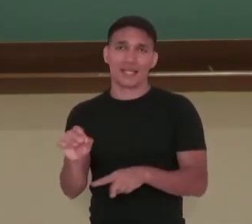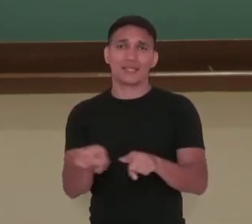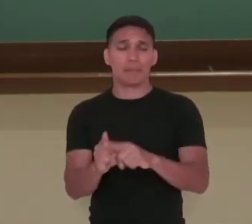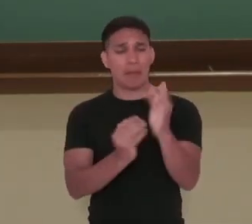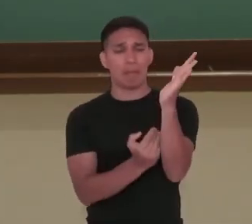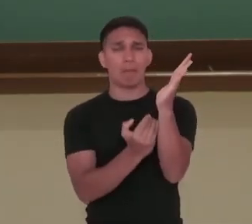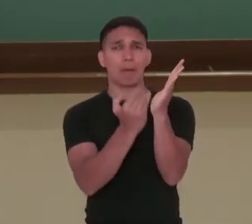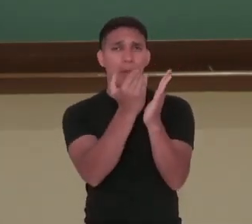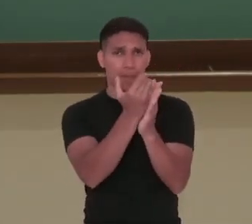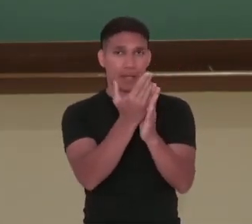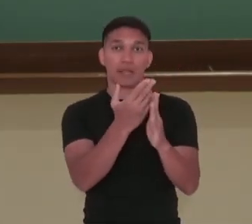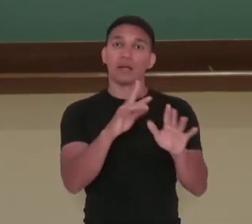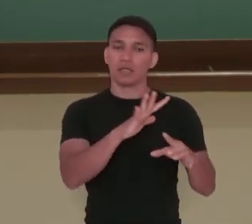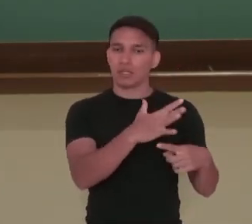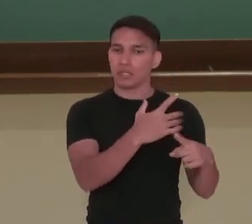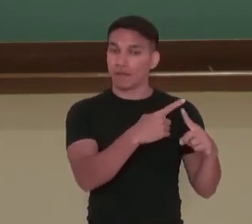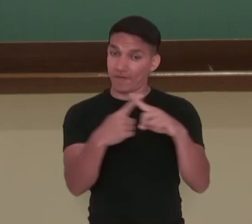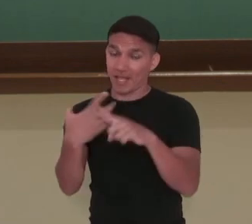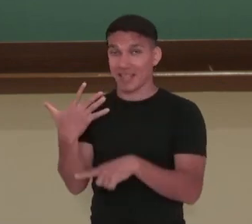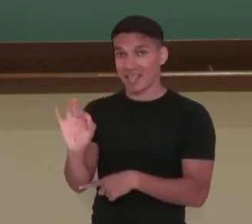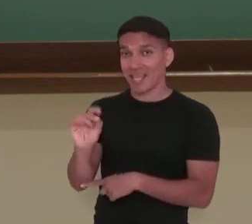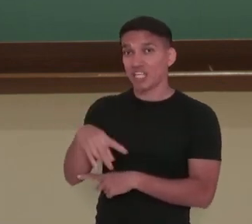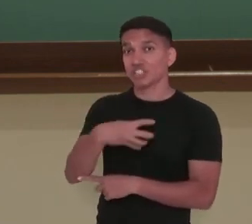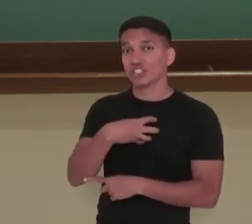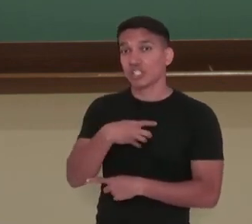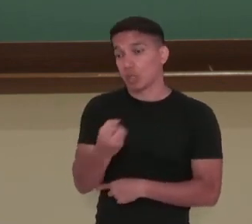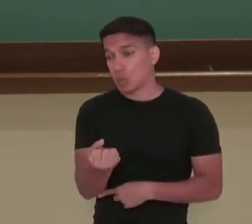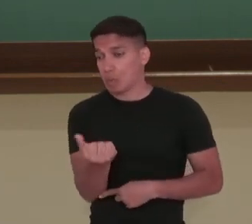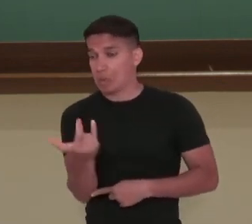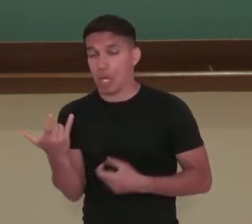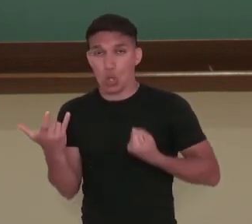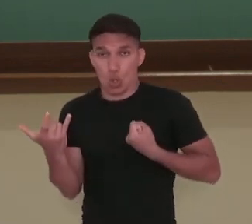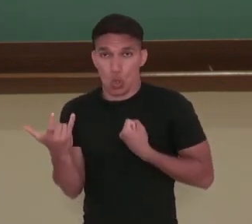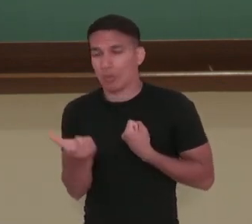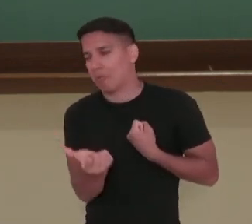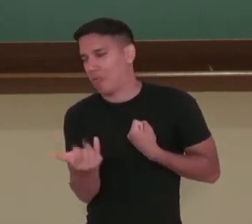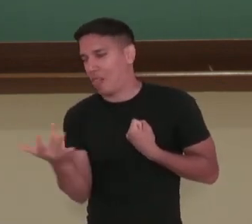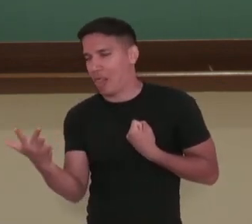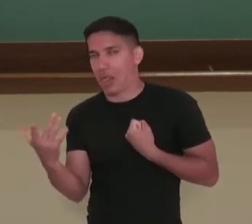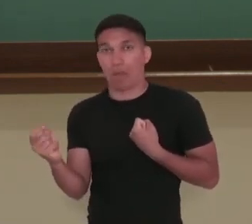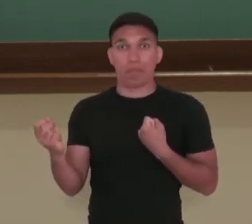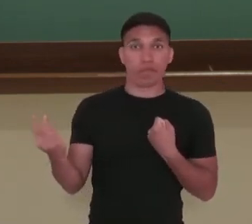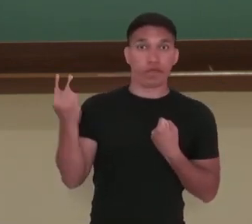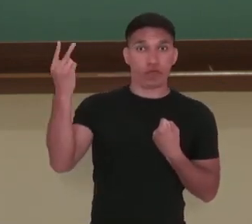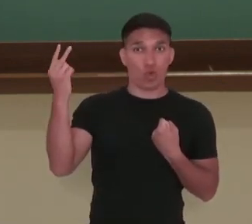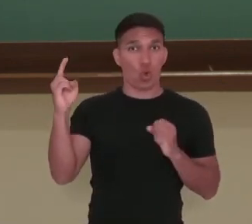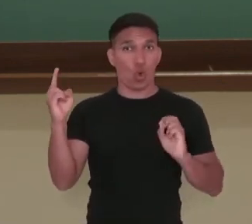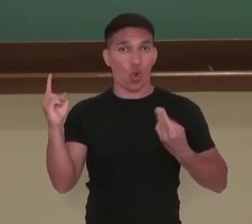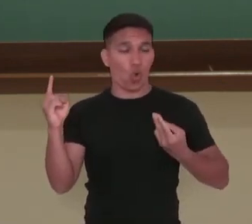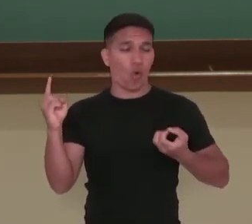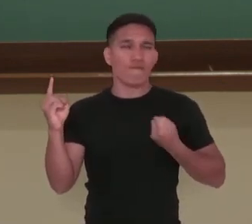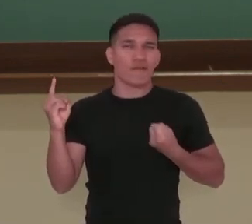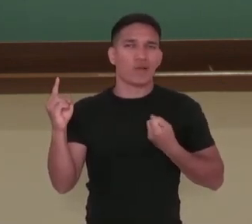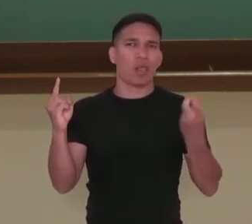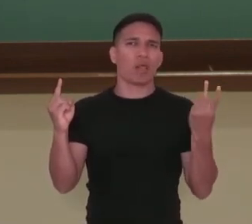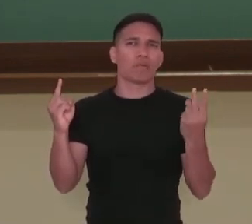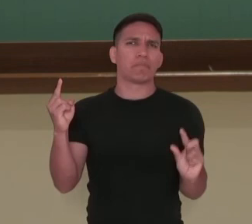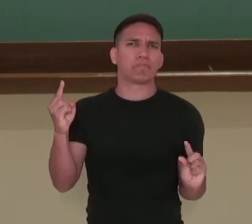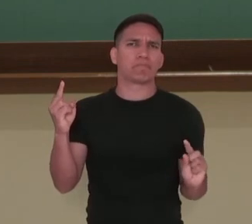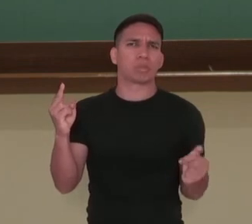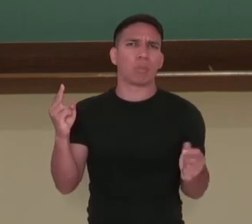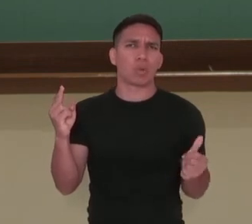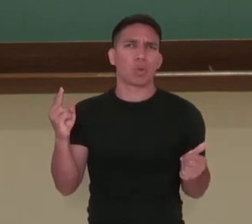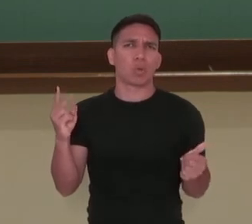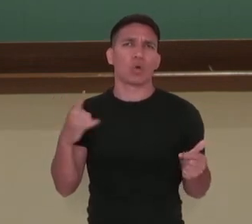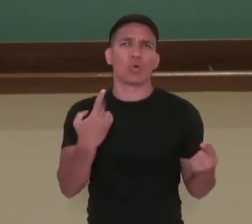grandeza. Notação científica é uma maneira de se escrever números grandes ou pequenos usando a potência de base 10. A ordem de grandeza é um valor